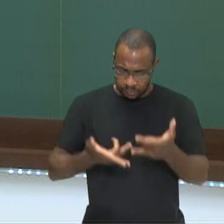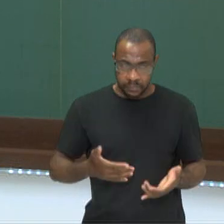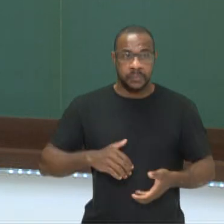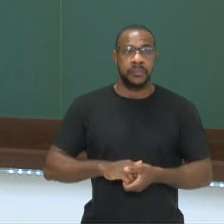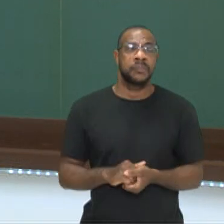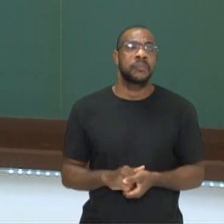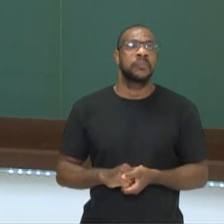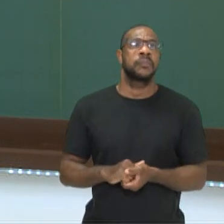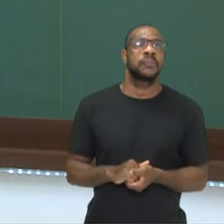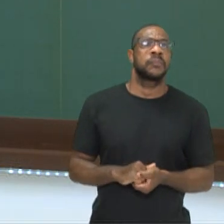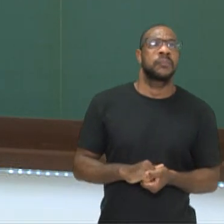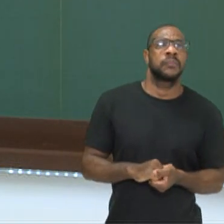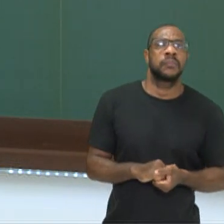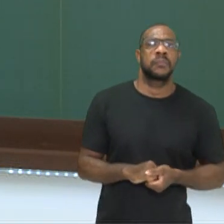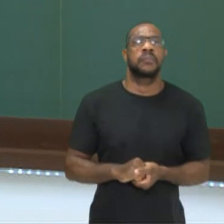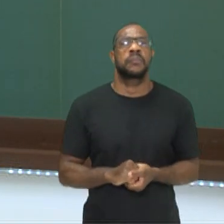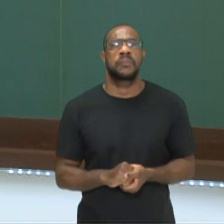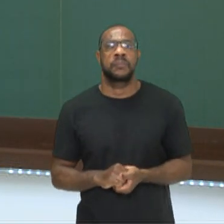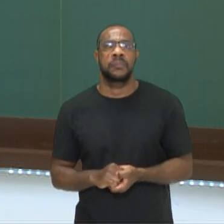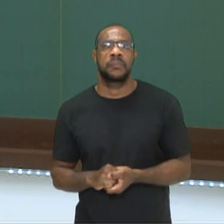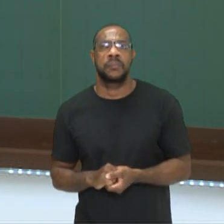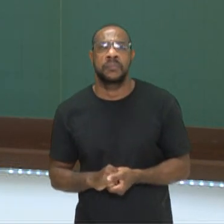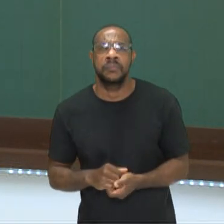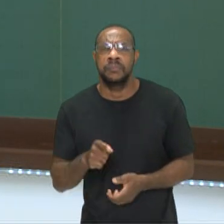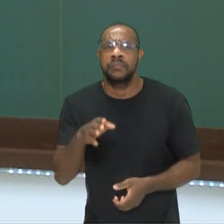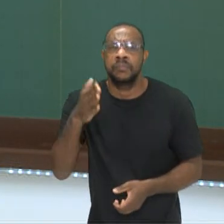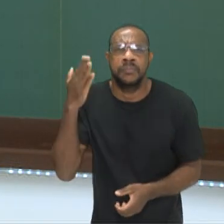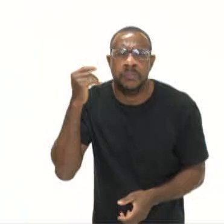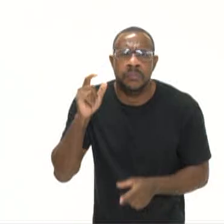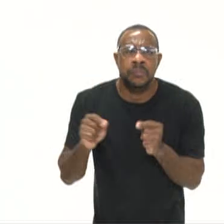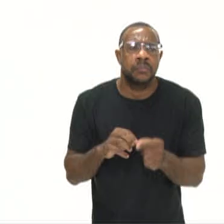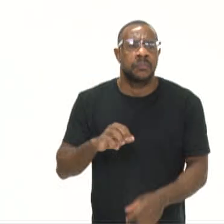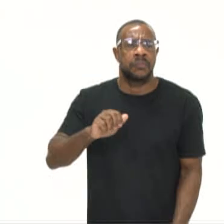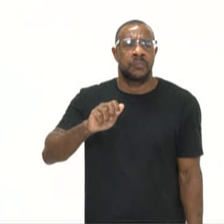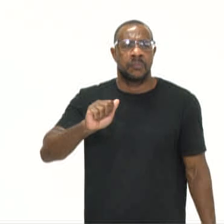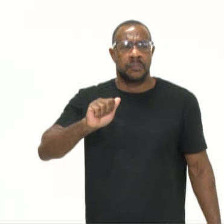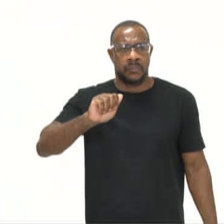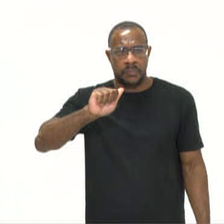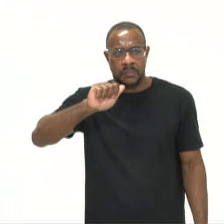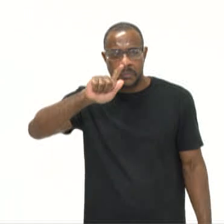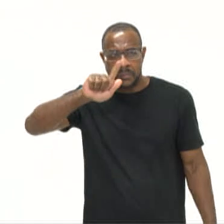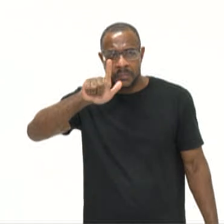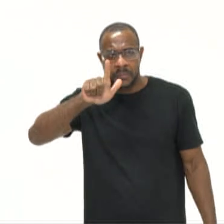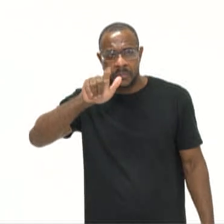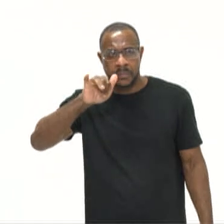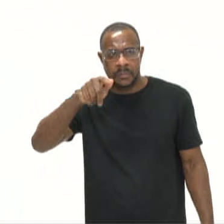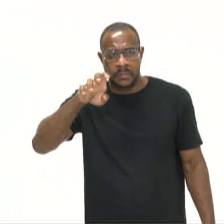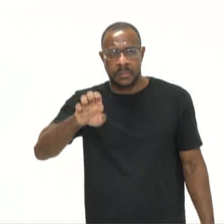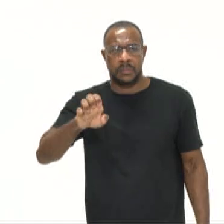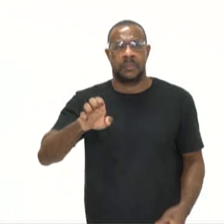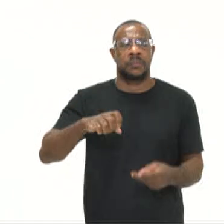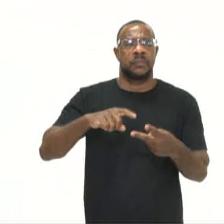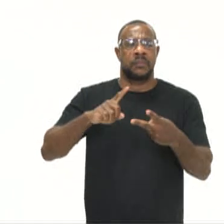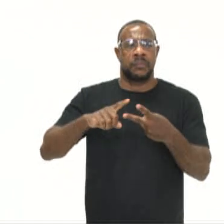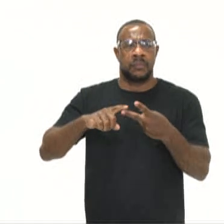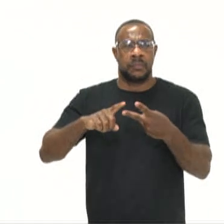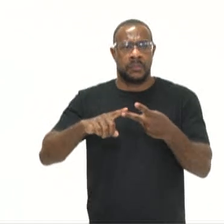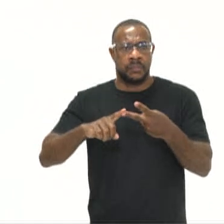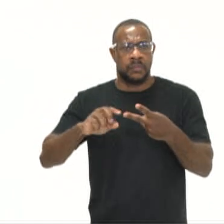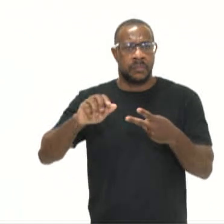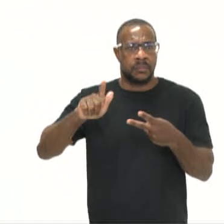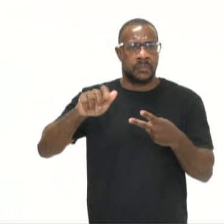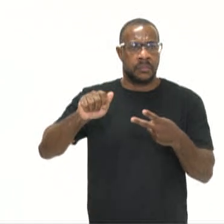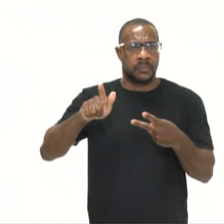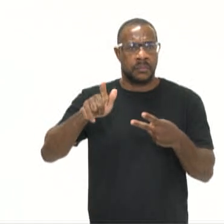ok? Uma curiosidade para você. Você sabia que Galileu Galilei foi um dos responsáveis pelos estudos que envolvem